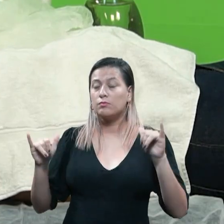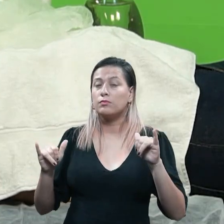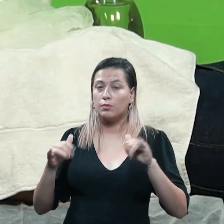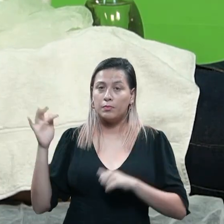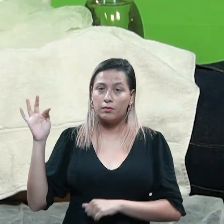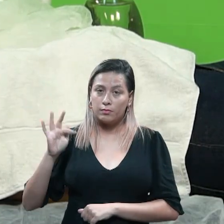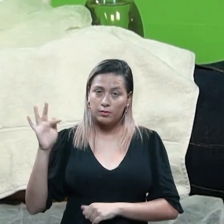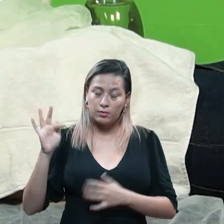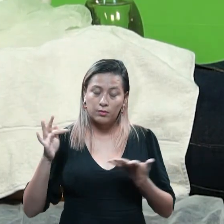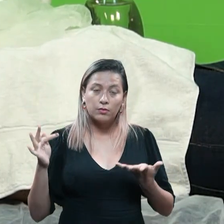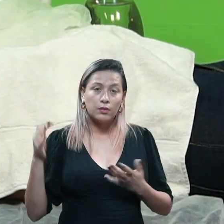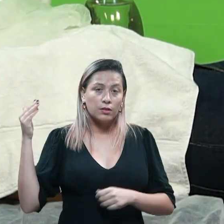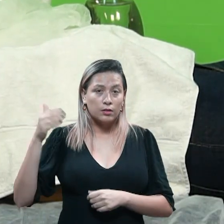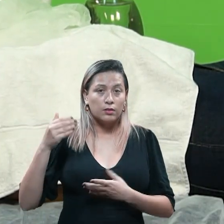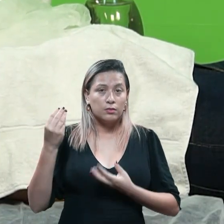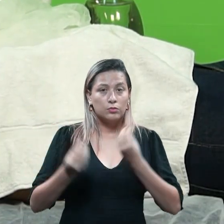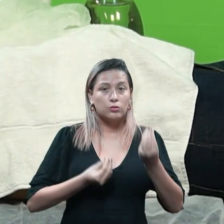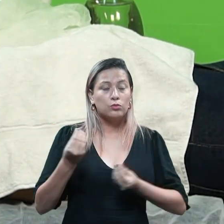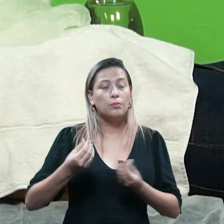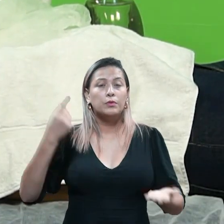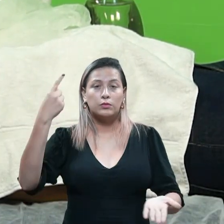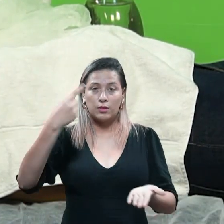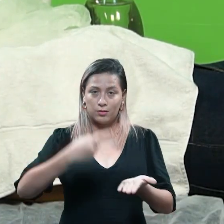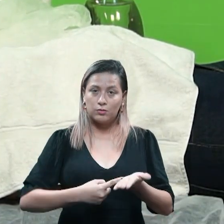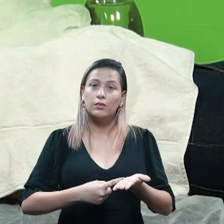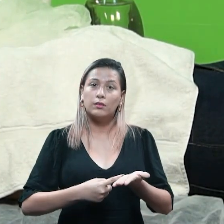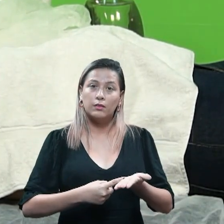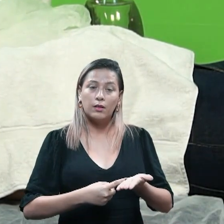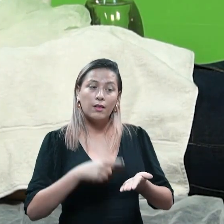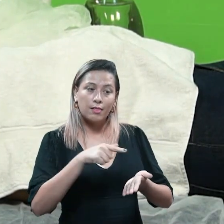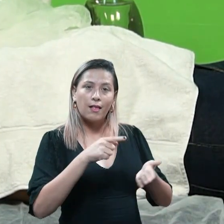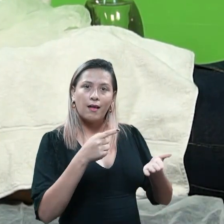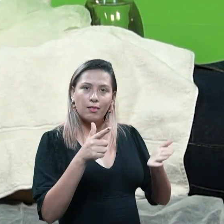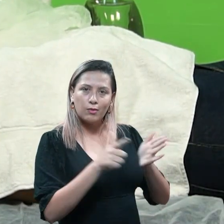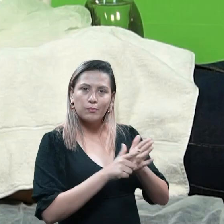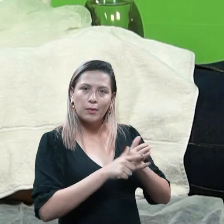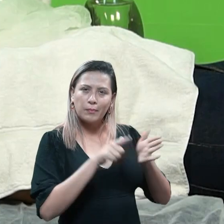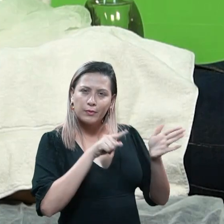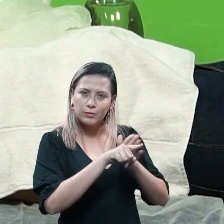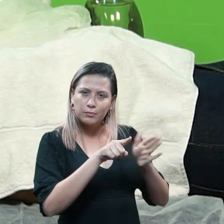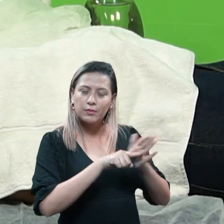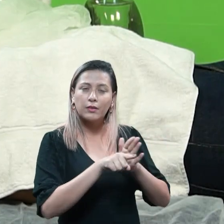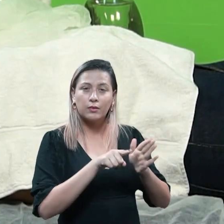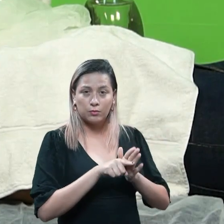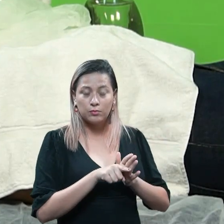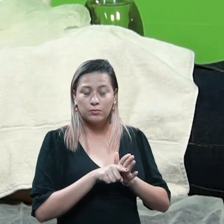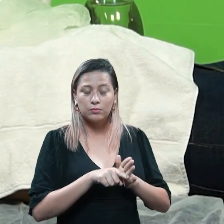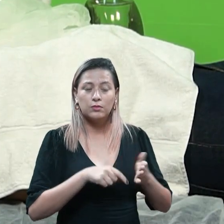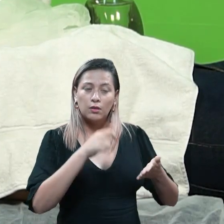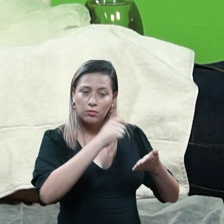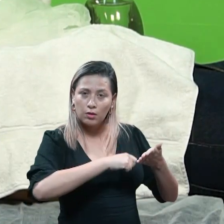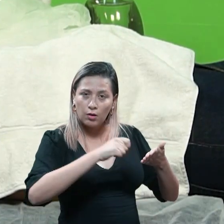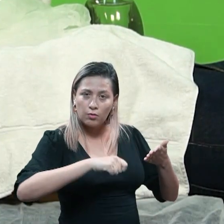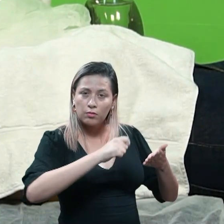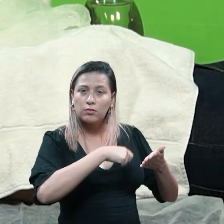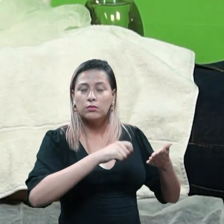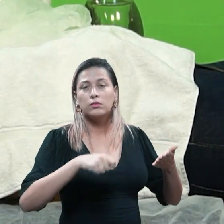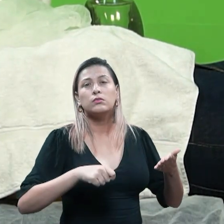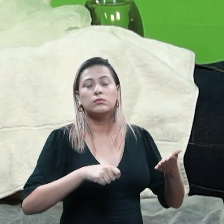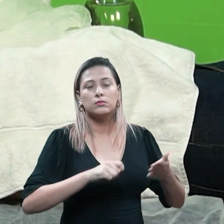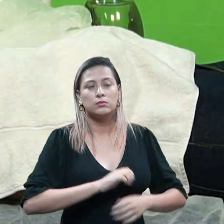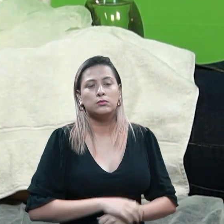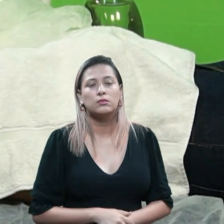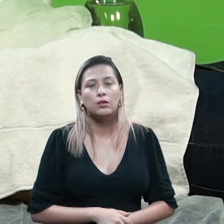frequência, então eu já vou deixar agendado na ficha de anamnese. Assim que eu terminar de fazer essa limpeza, eu